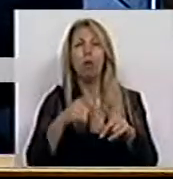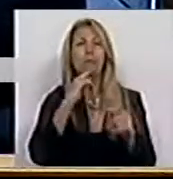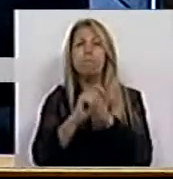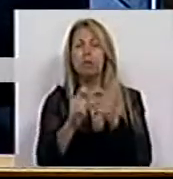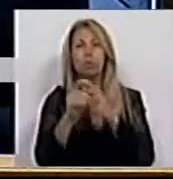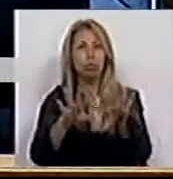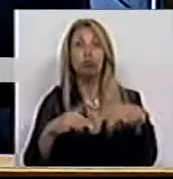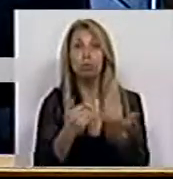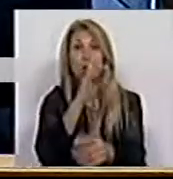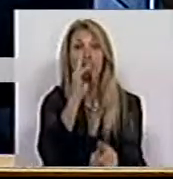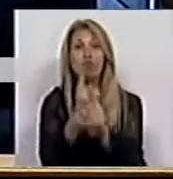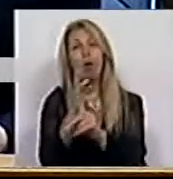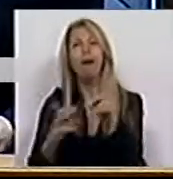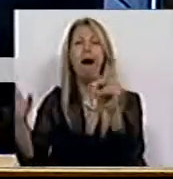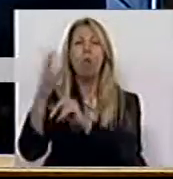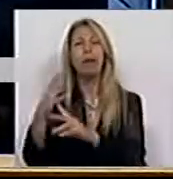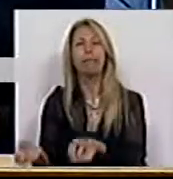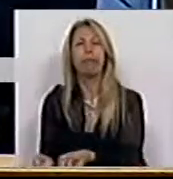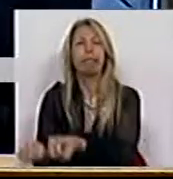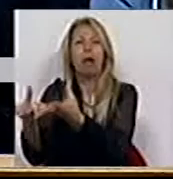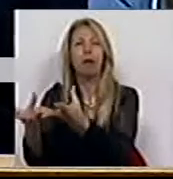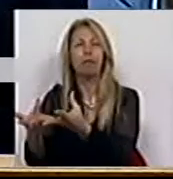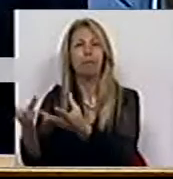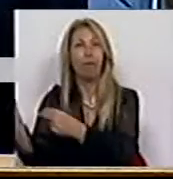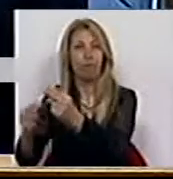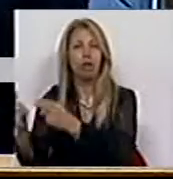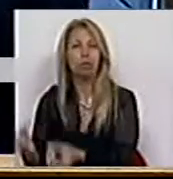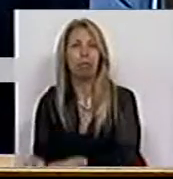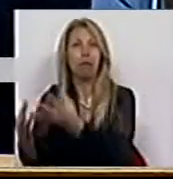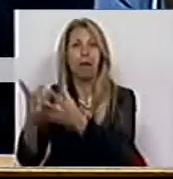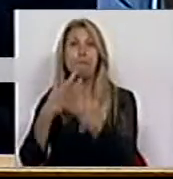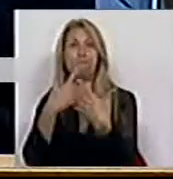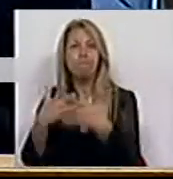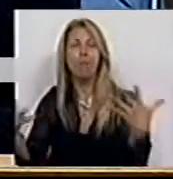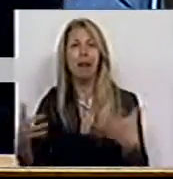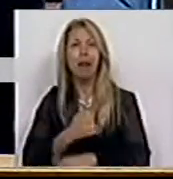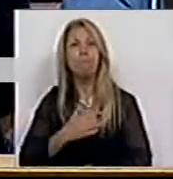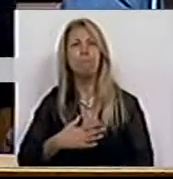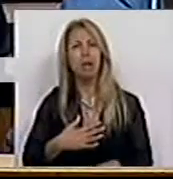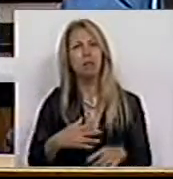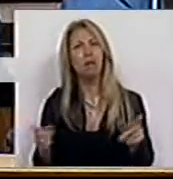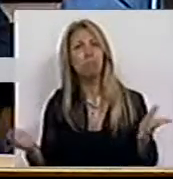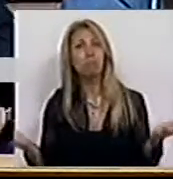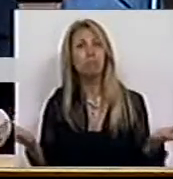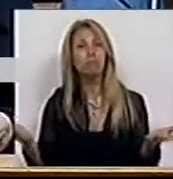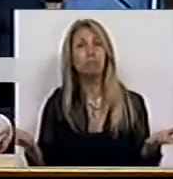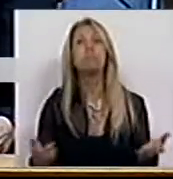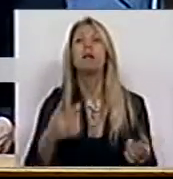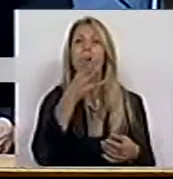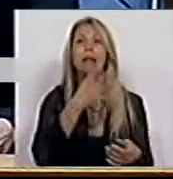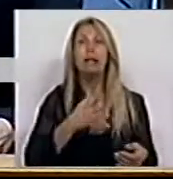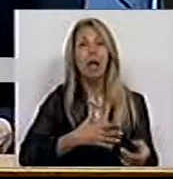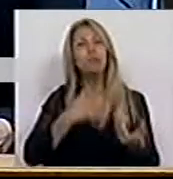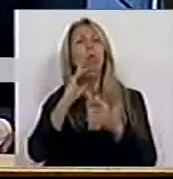mesmo tempo que aumenta a borla fiscal para as grandes empresas. Diz-me que benefícios fiscais concedes